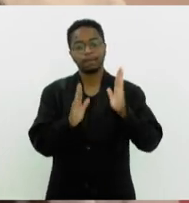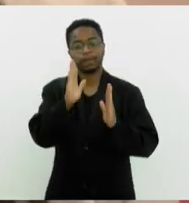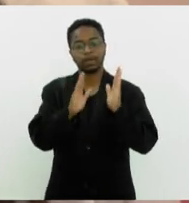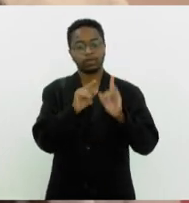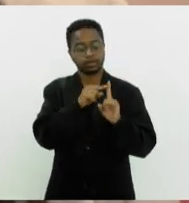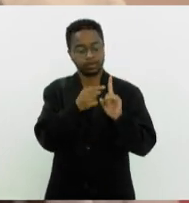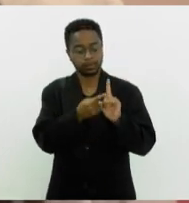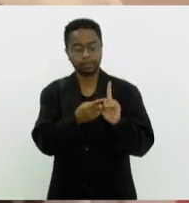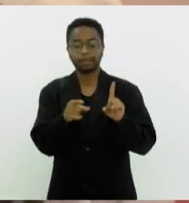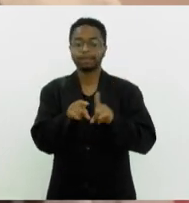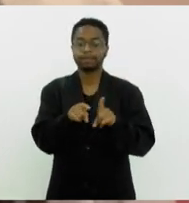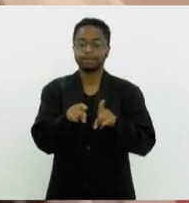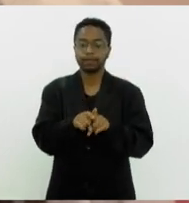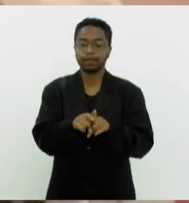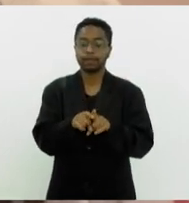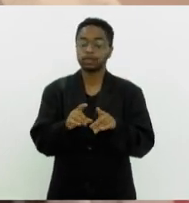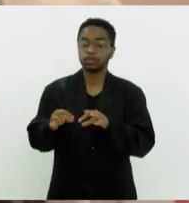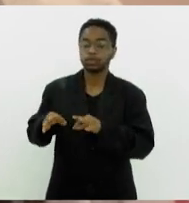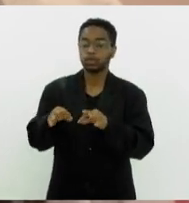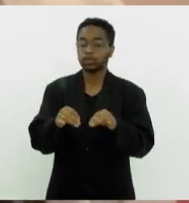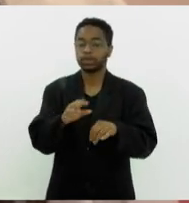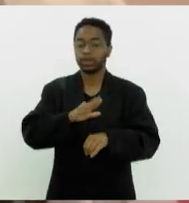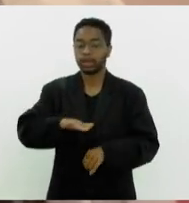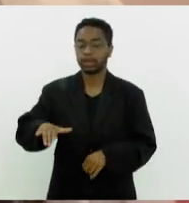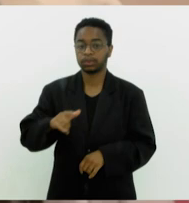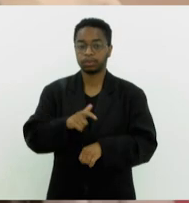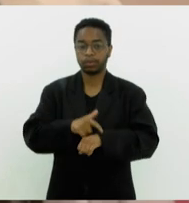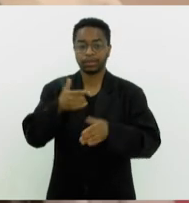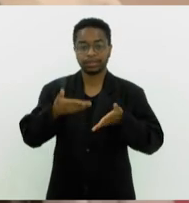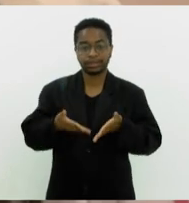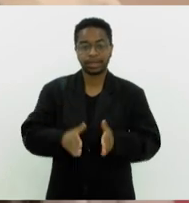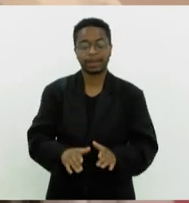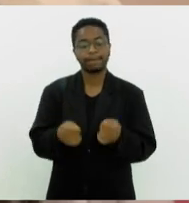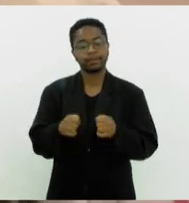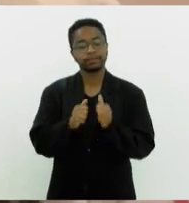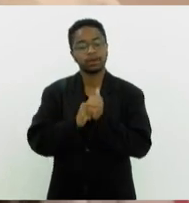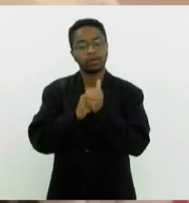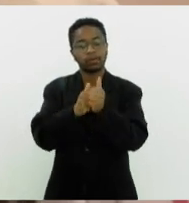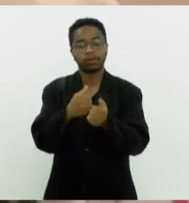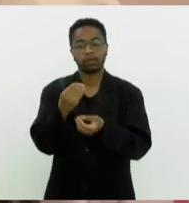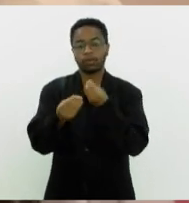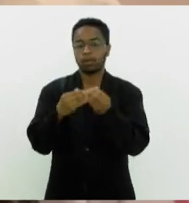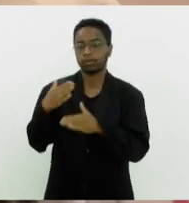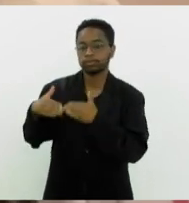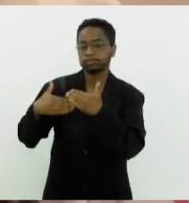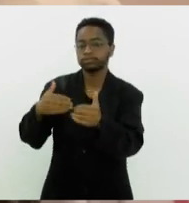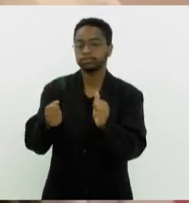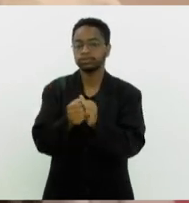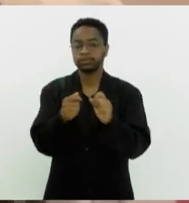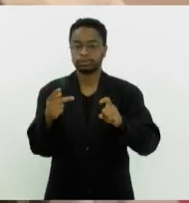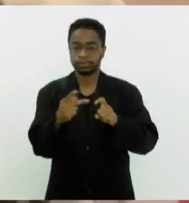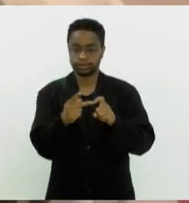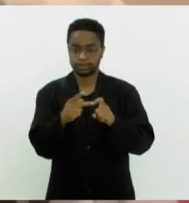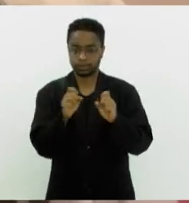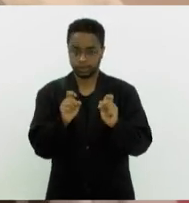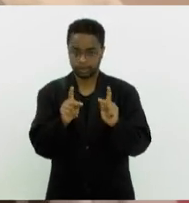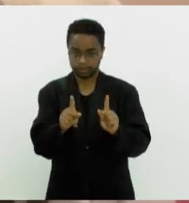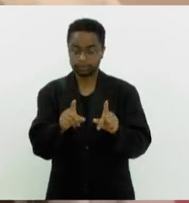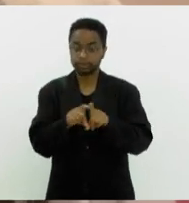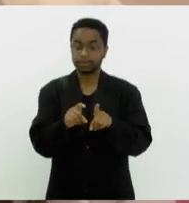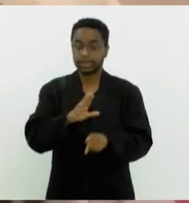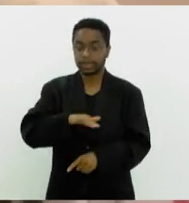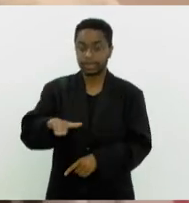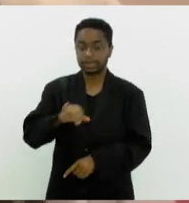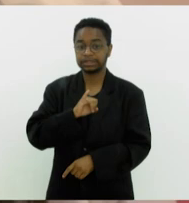toda criança ao nascer tenha garantido um acompanhamento do seu desenvolvimento pelo pediatra, tá? As crianças que